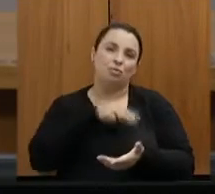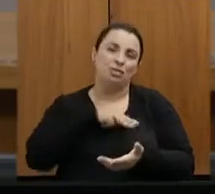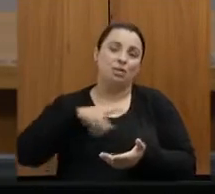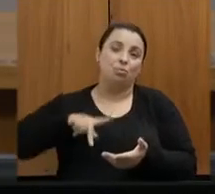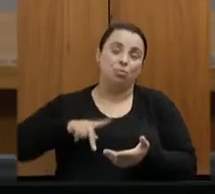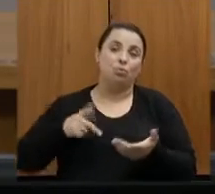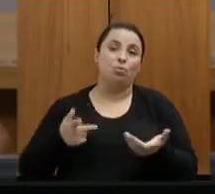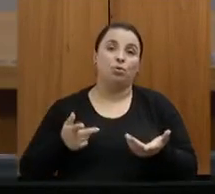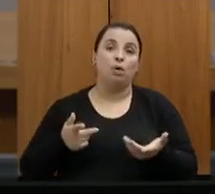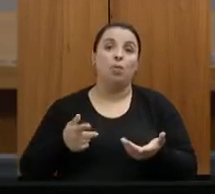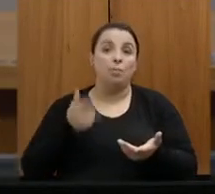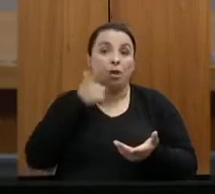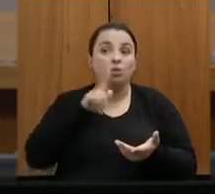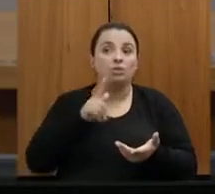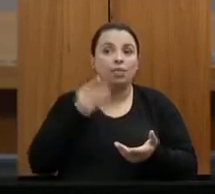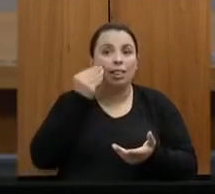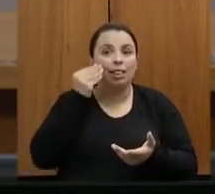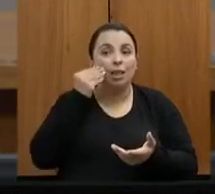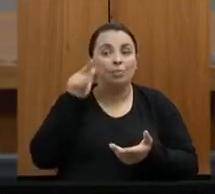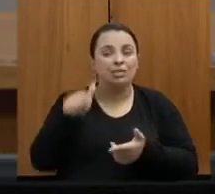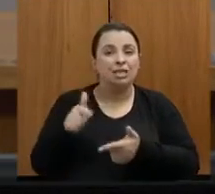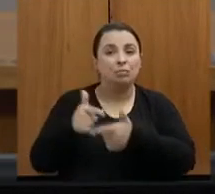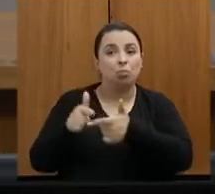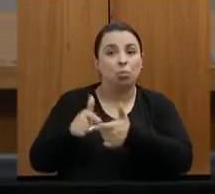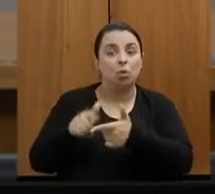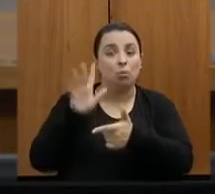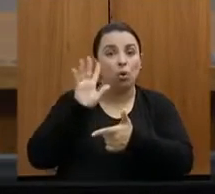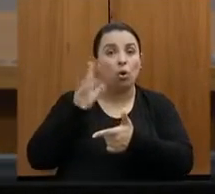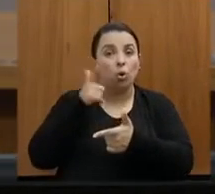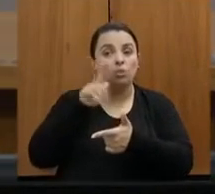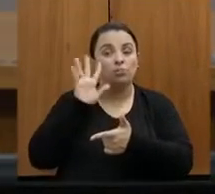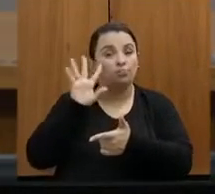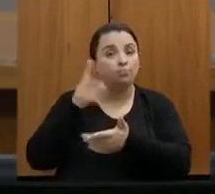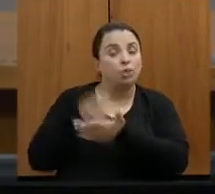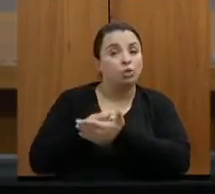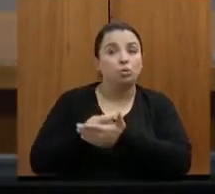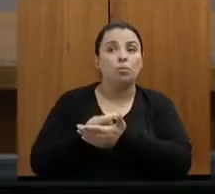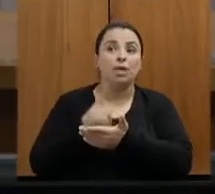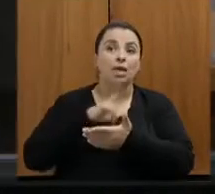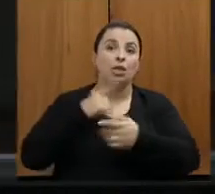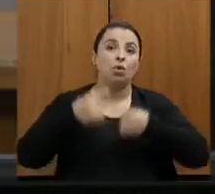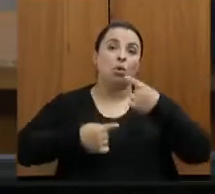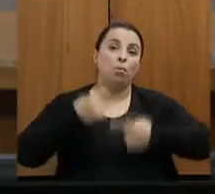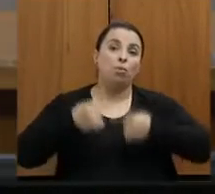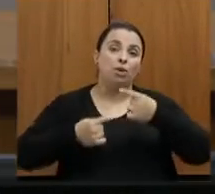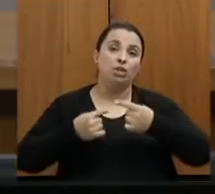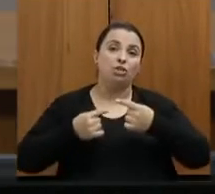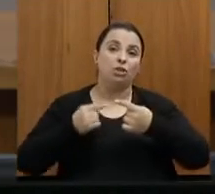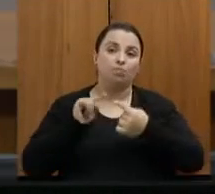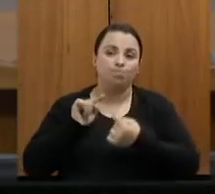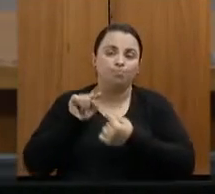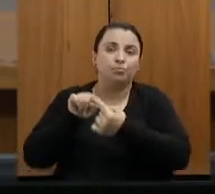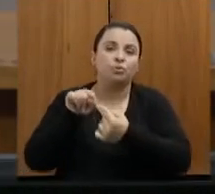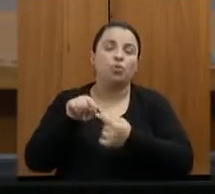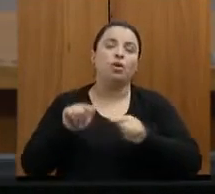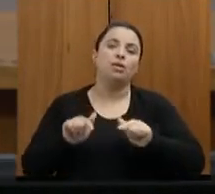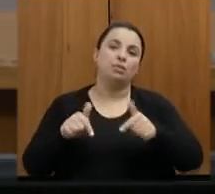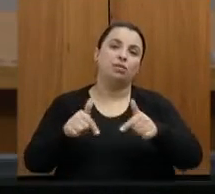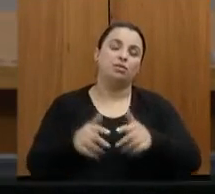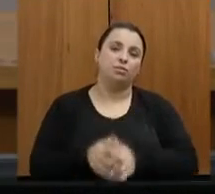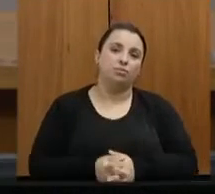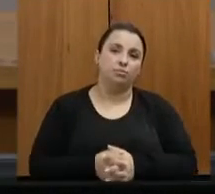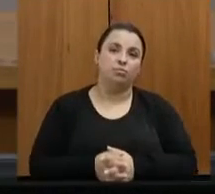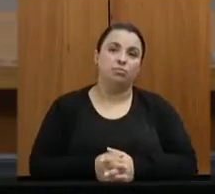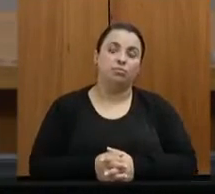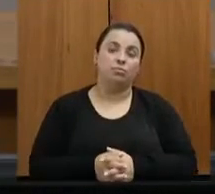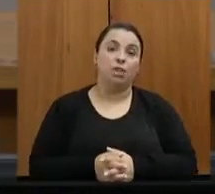conflitos e consensualidade de uma política assertiva para essa ação. Claro, prevenir e